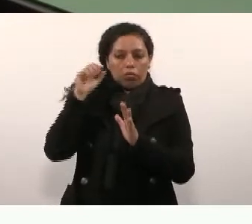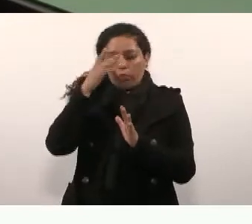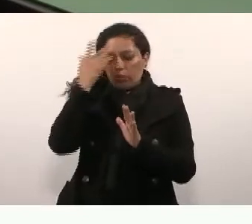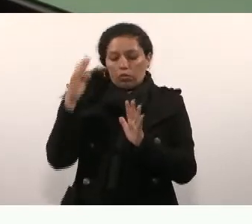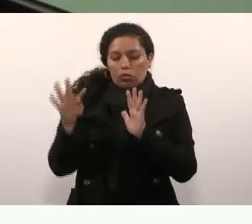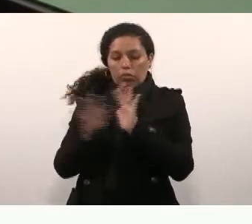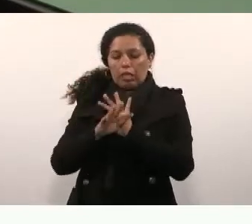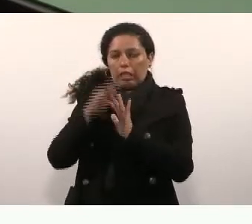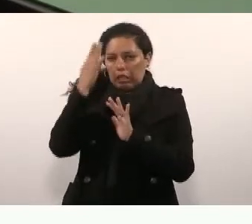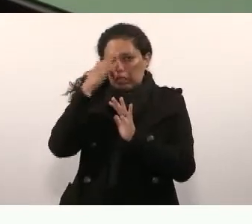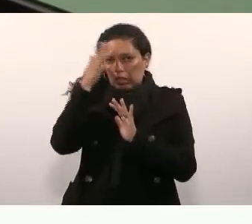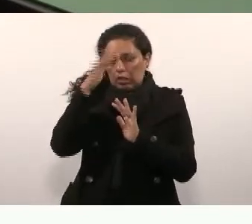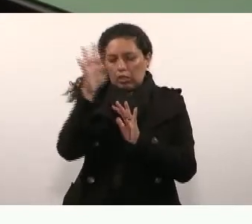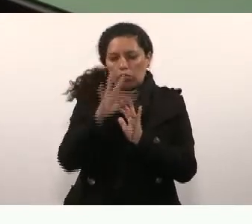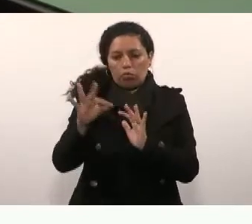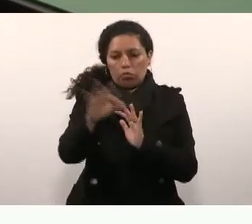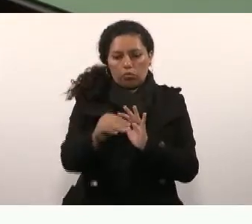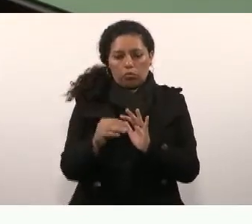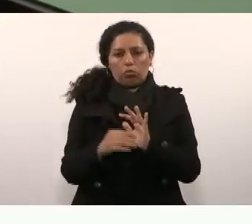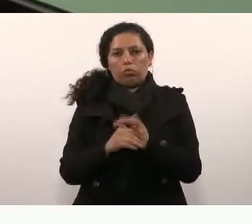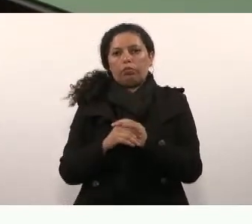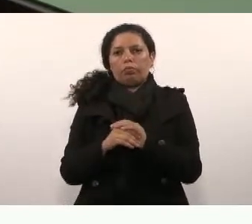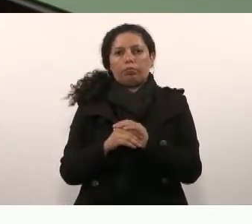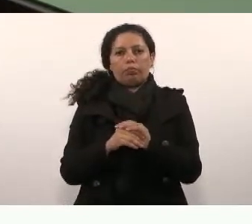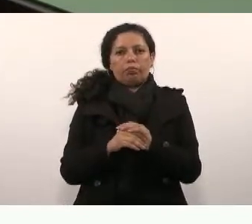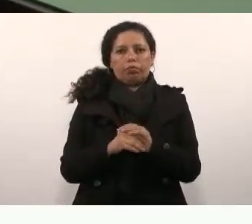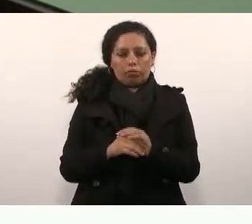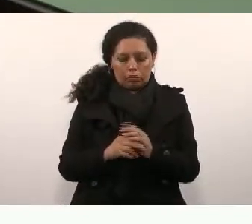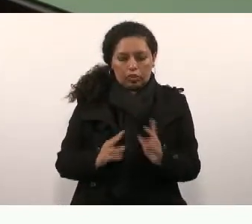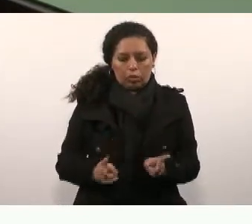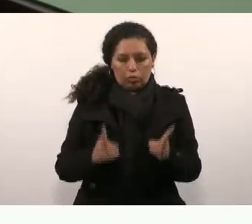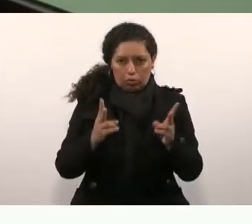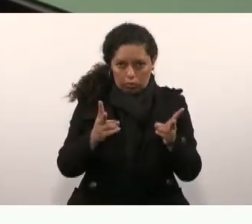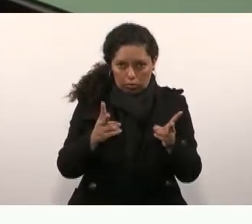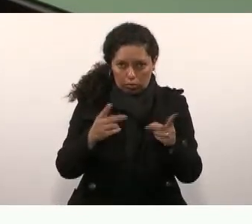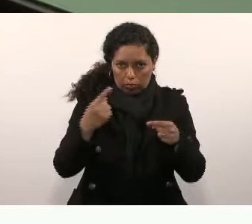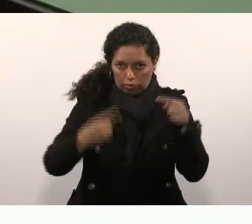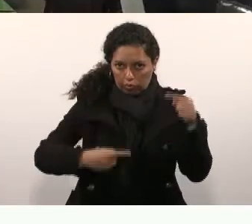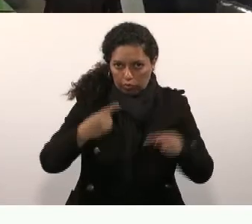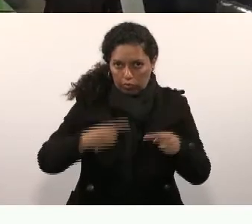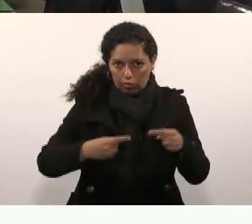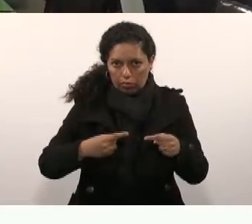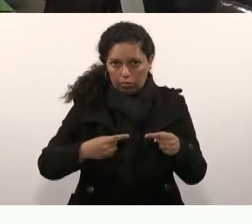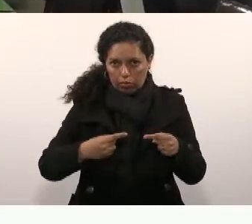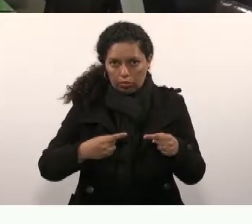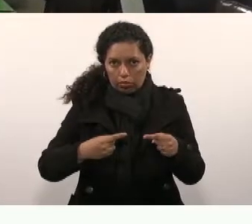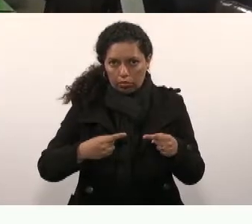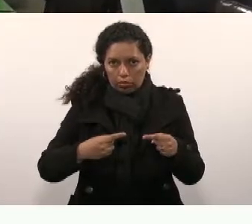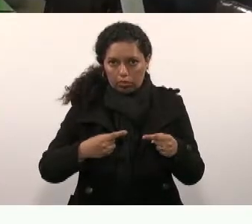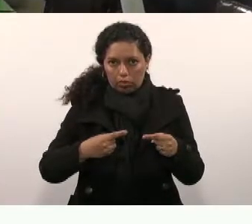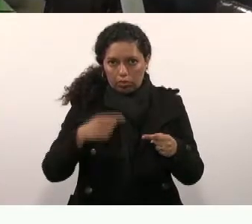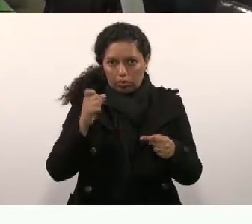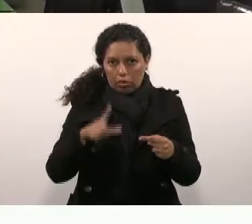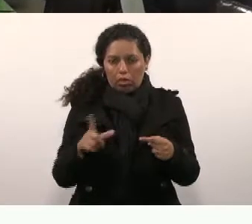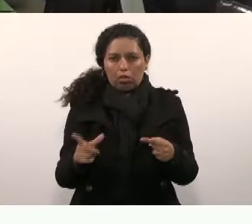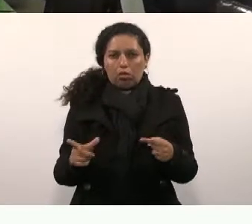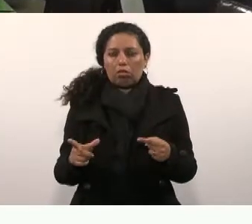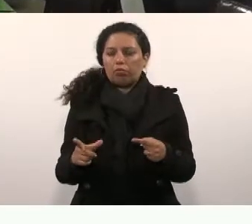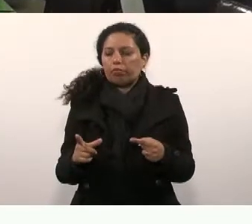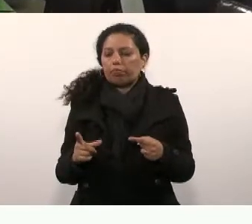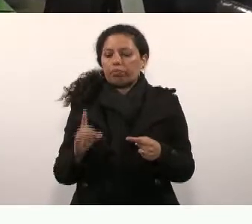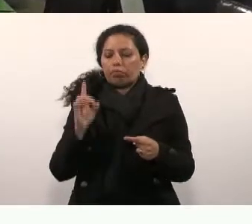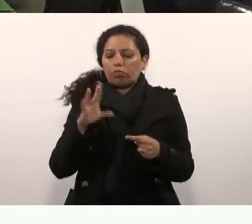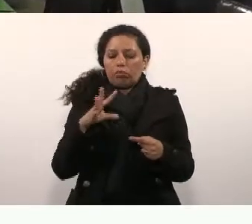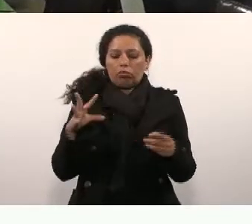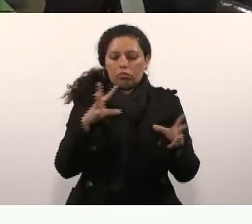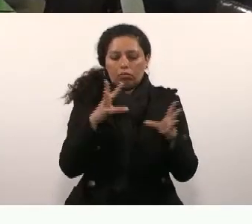do parecer conclusivo dessa comissão. Então, continua em discussão. Não havendo quem queira. Eu também queria só